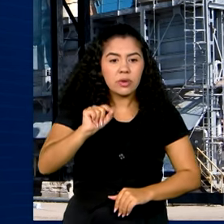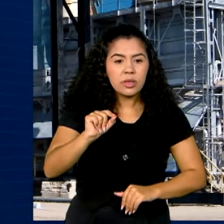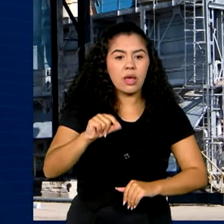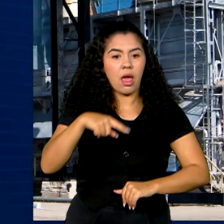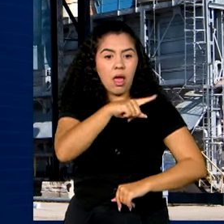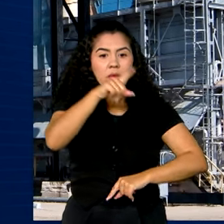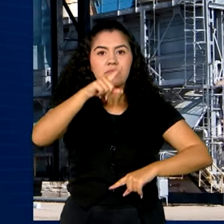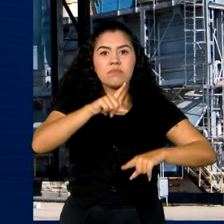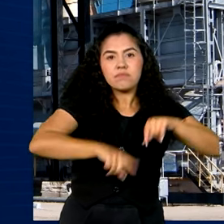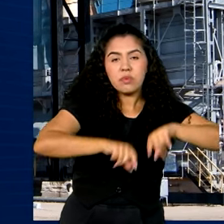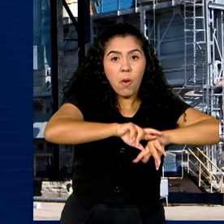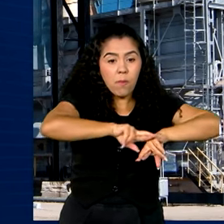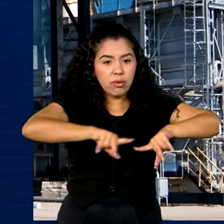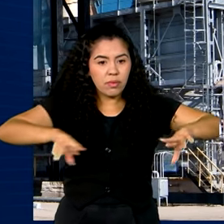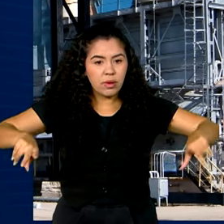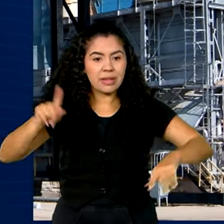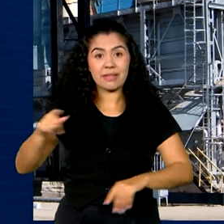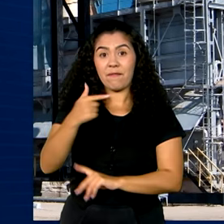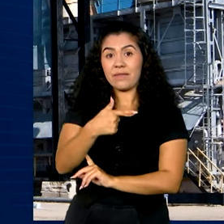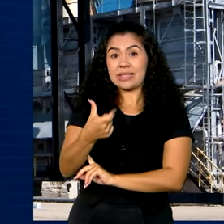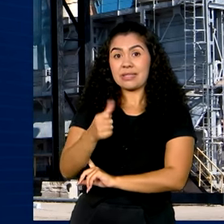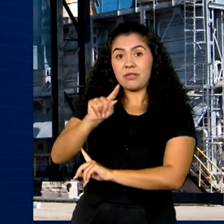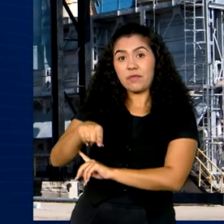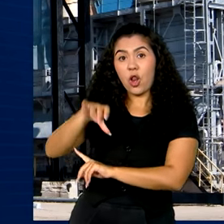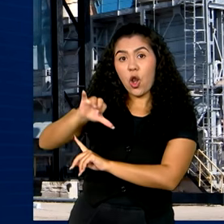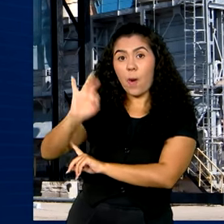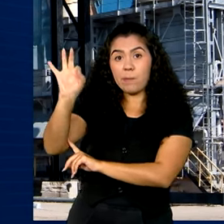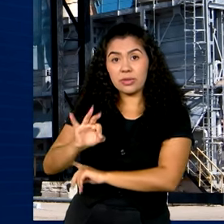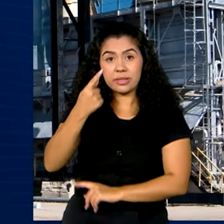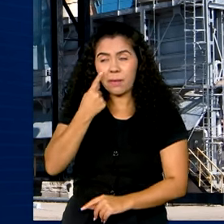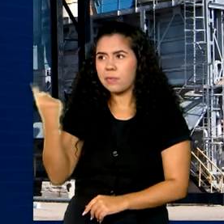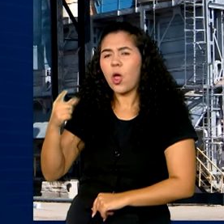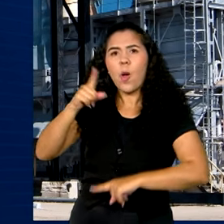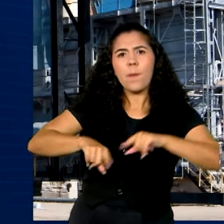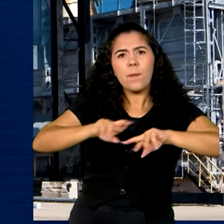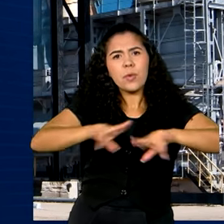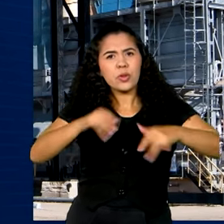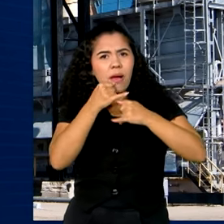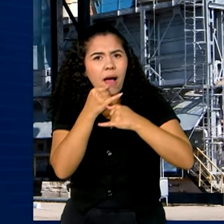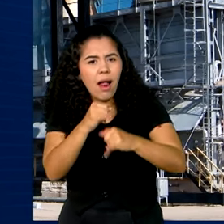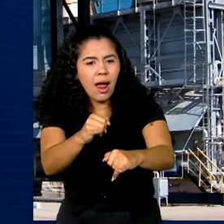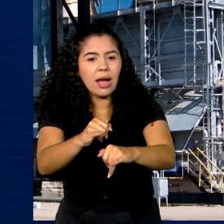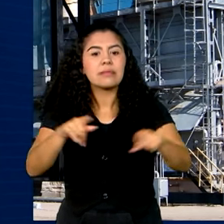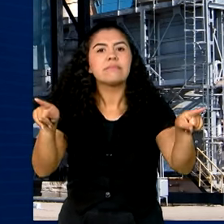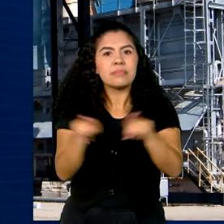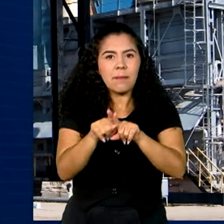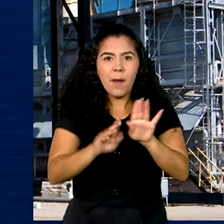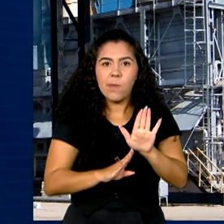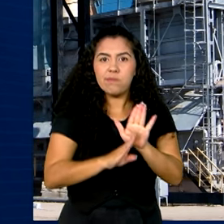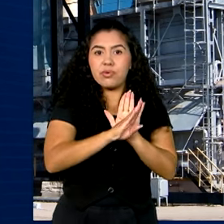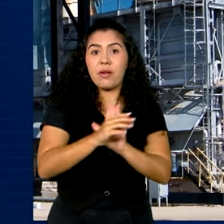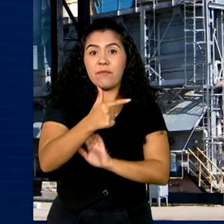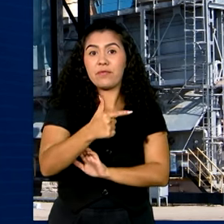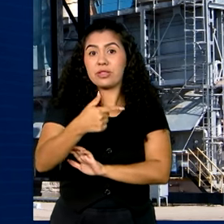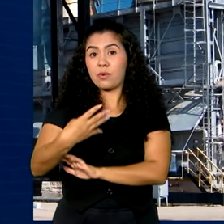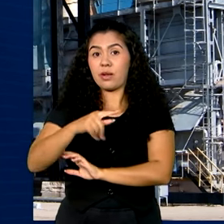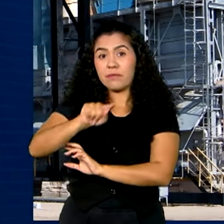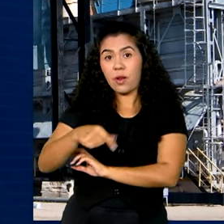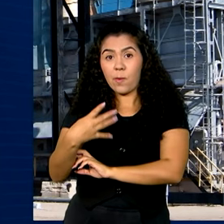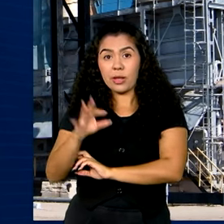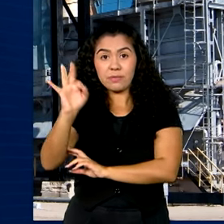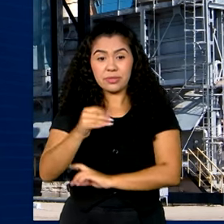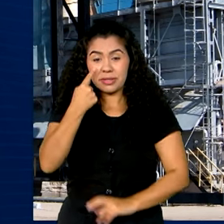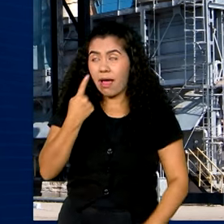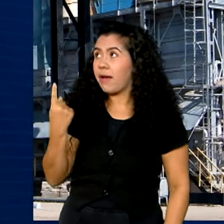crescimento de 26,9%, de produtos eletrônicos e ópticos que teve alta de